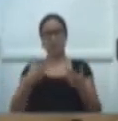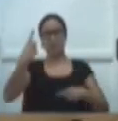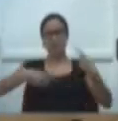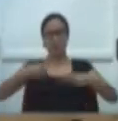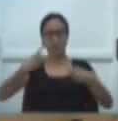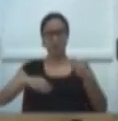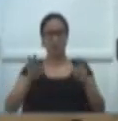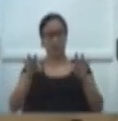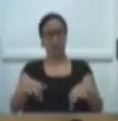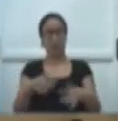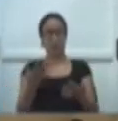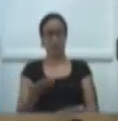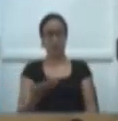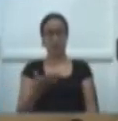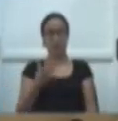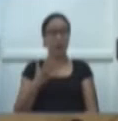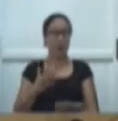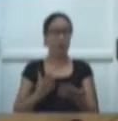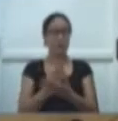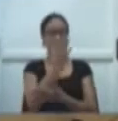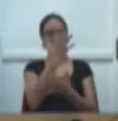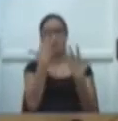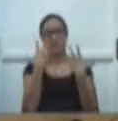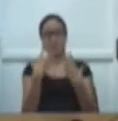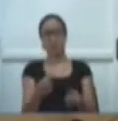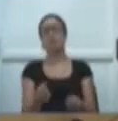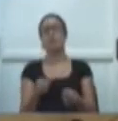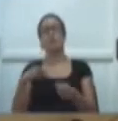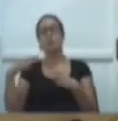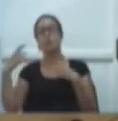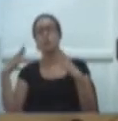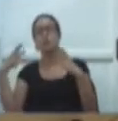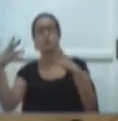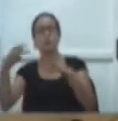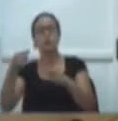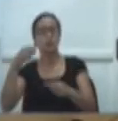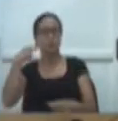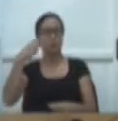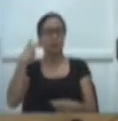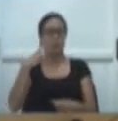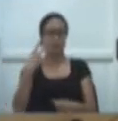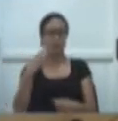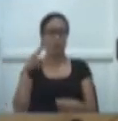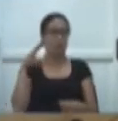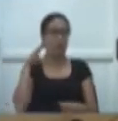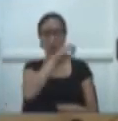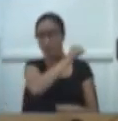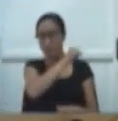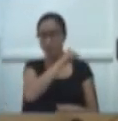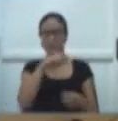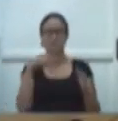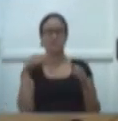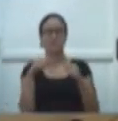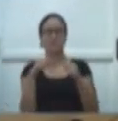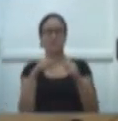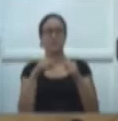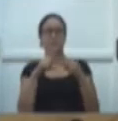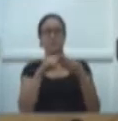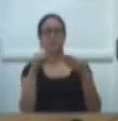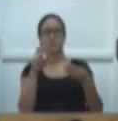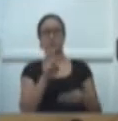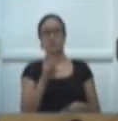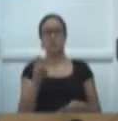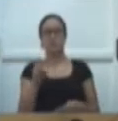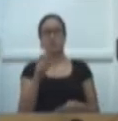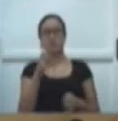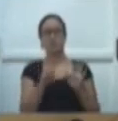final, aprovada pelos ilustres vereadores em regime de urgência, de conformidade com o artigo 55 da Lei